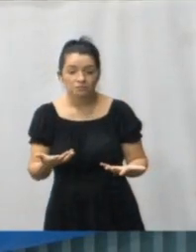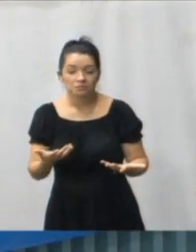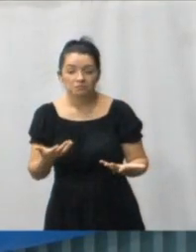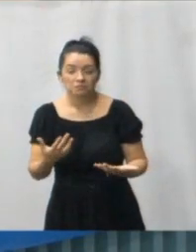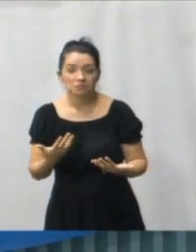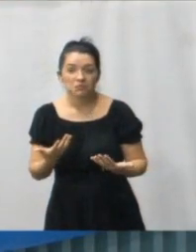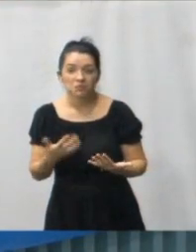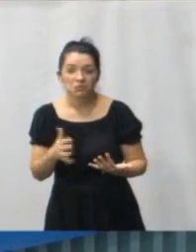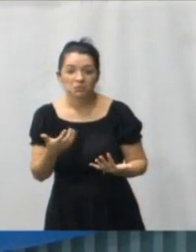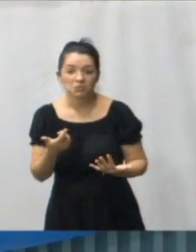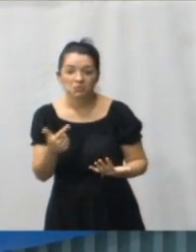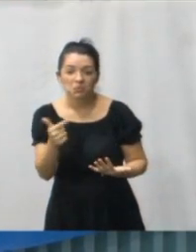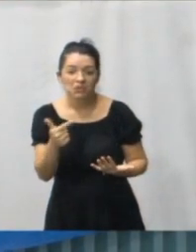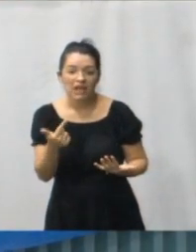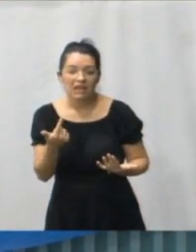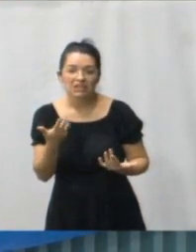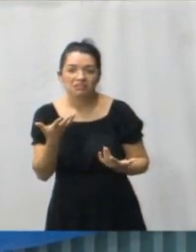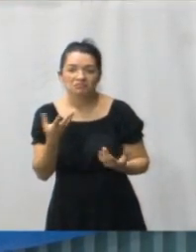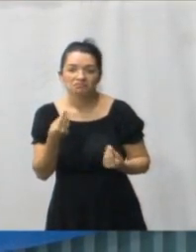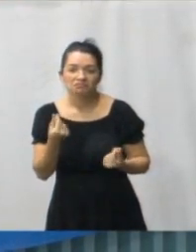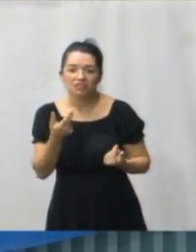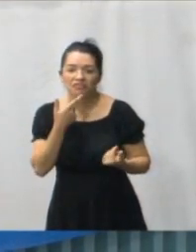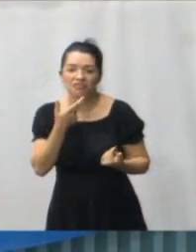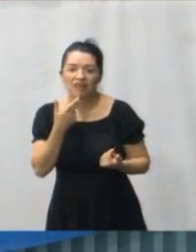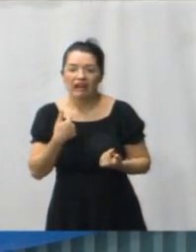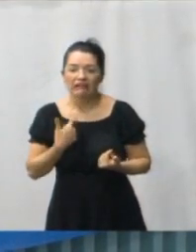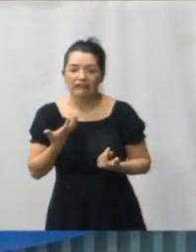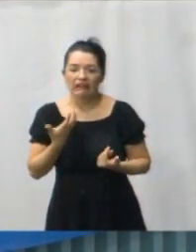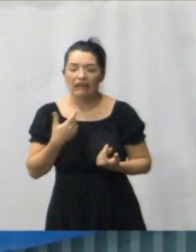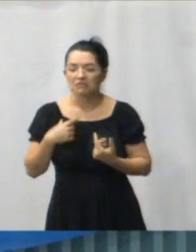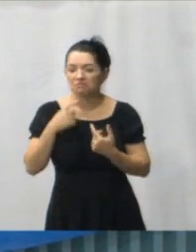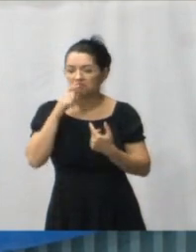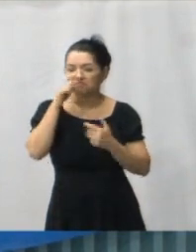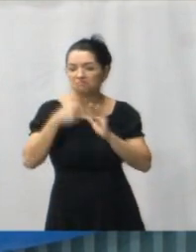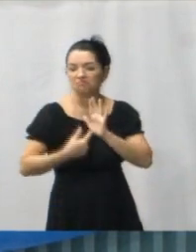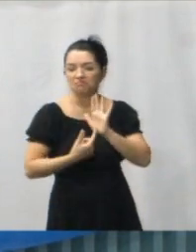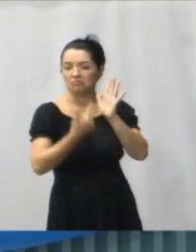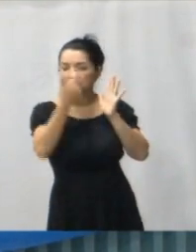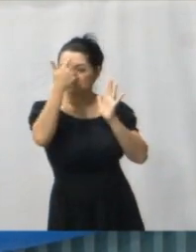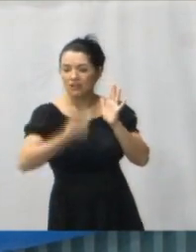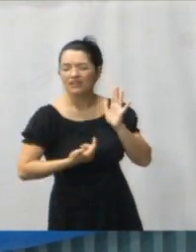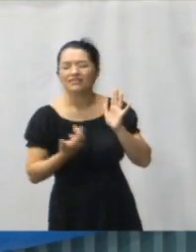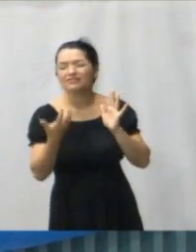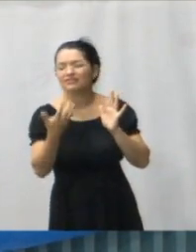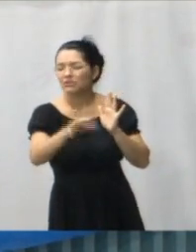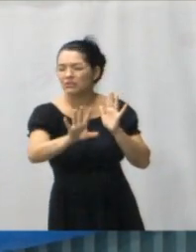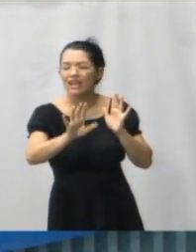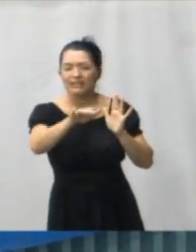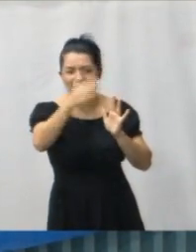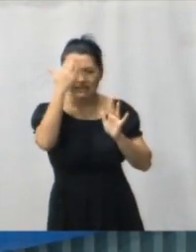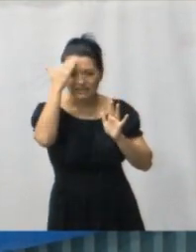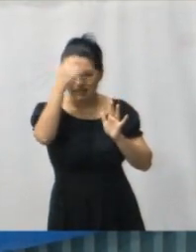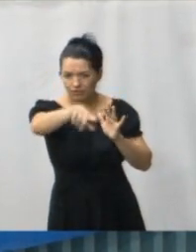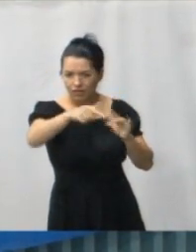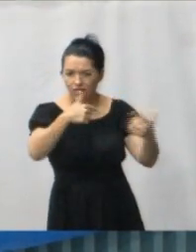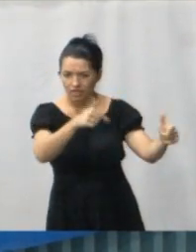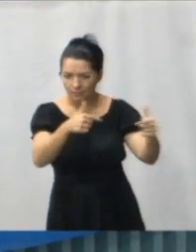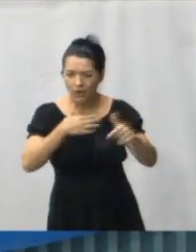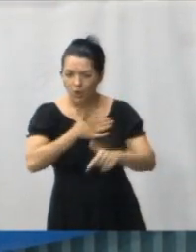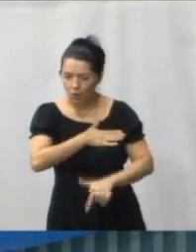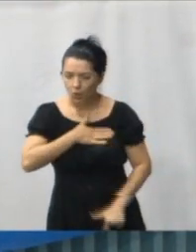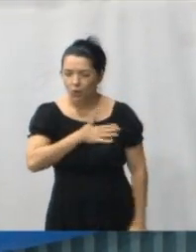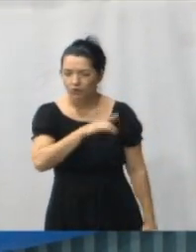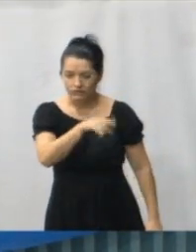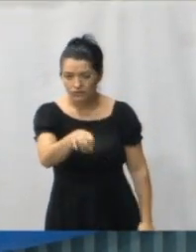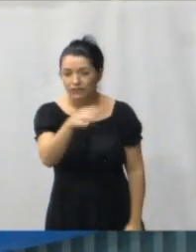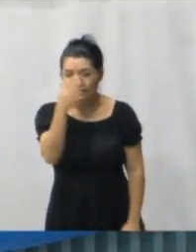ganhar estrela para cima de mim. Quem sabe me conhece, sabe o quanto eu trabalho e o quanto eu gosto de vocês. Então, fica aqui, o meu